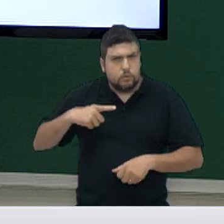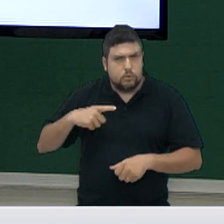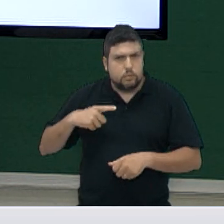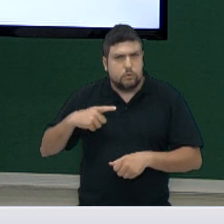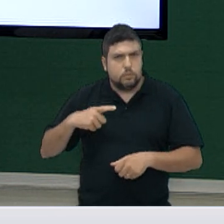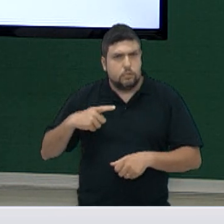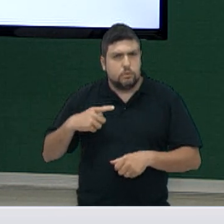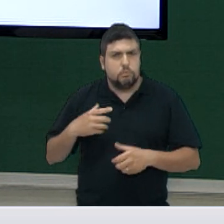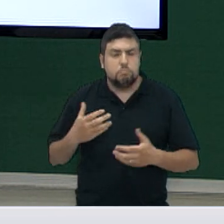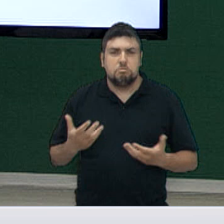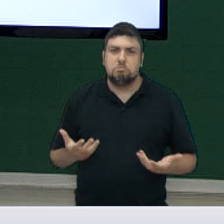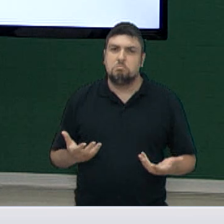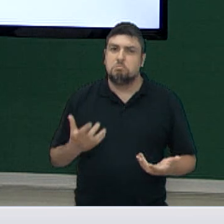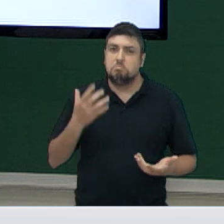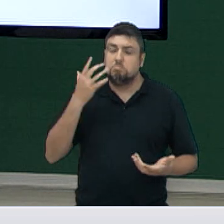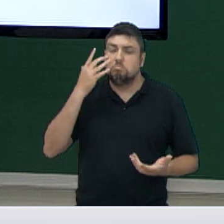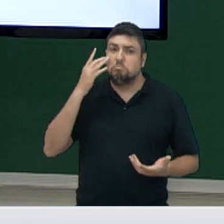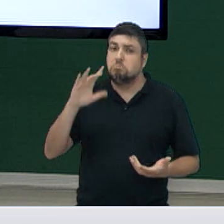Não sei, né?